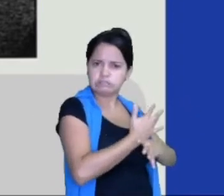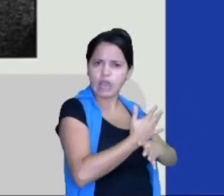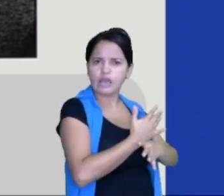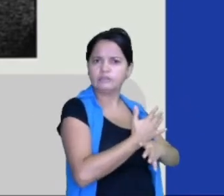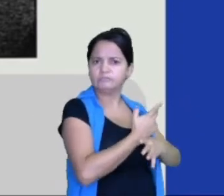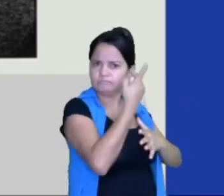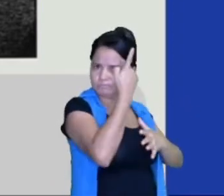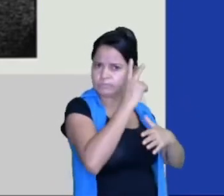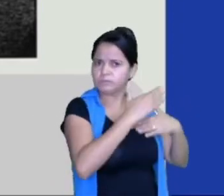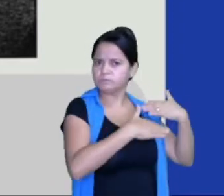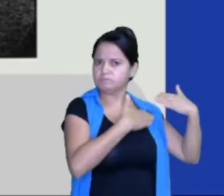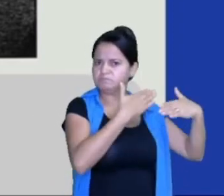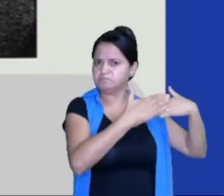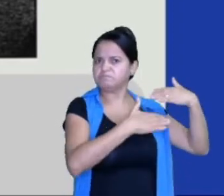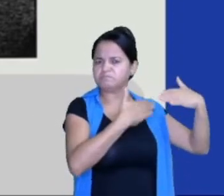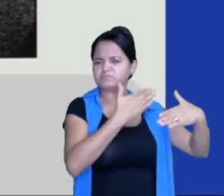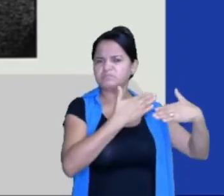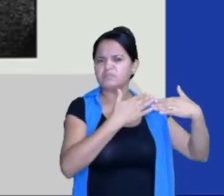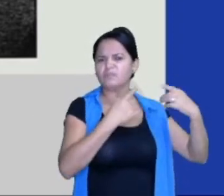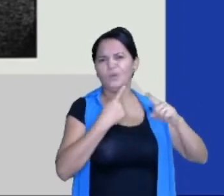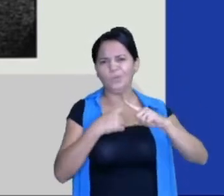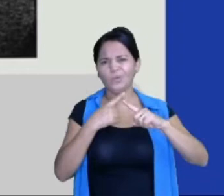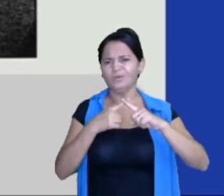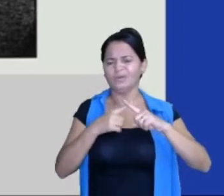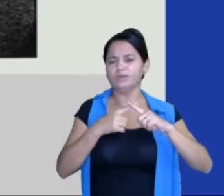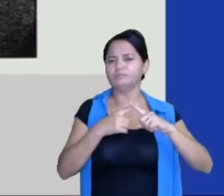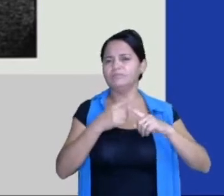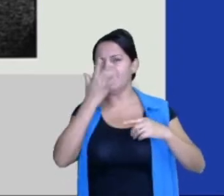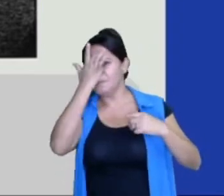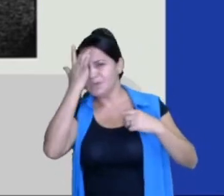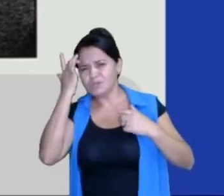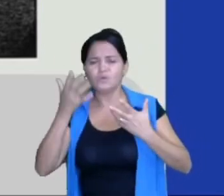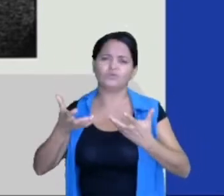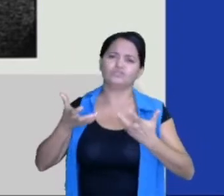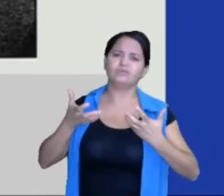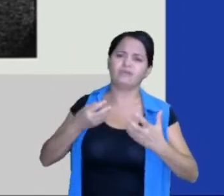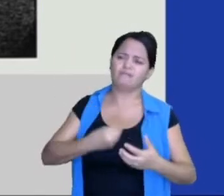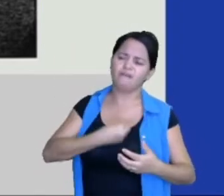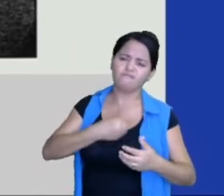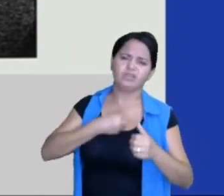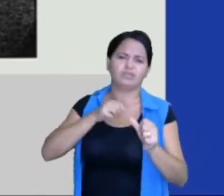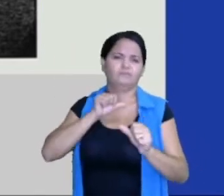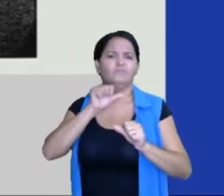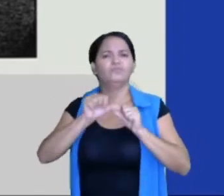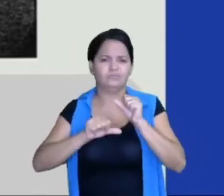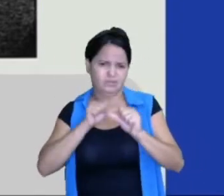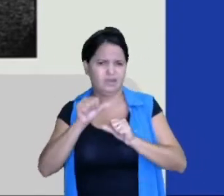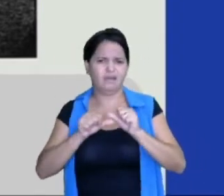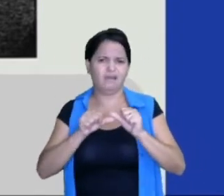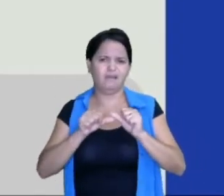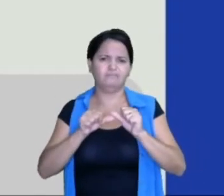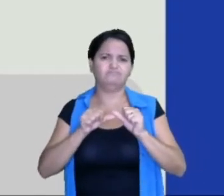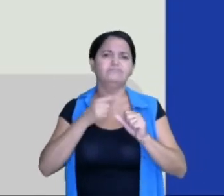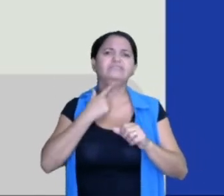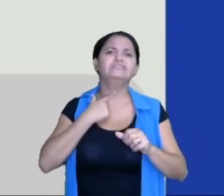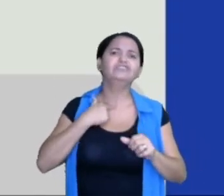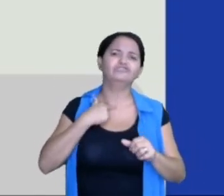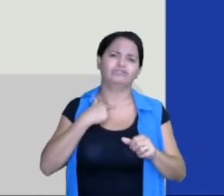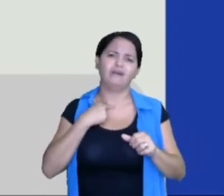teria como mais ter uma vida digna, melhorada, tiveram que ir para a cidade.